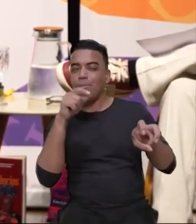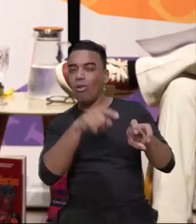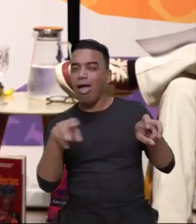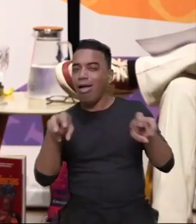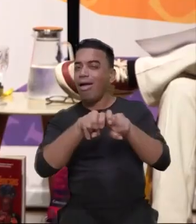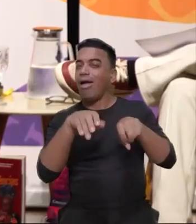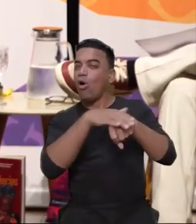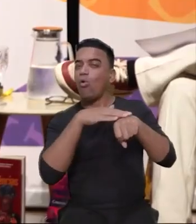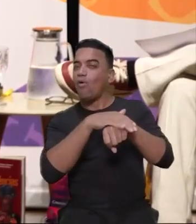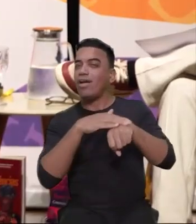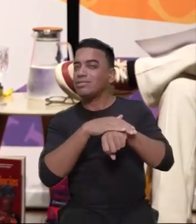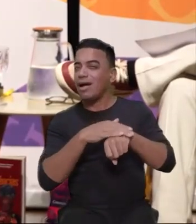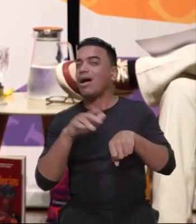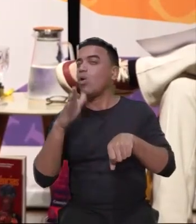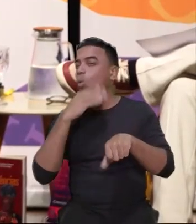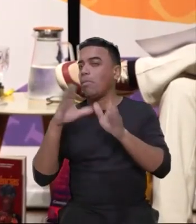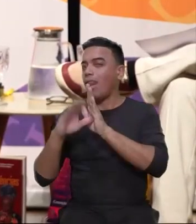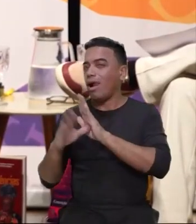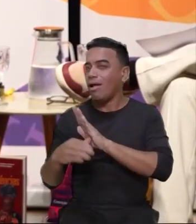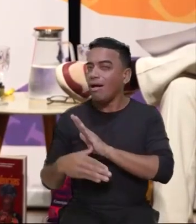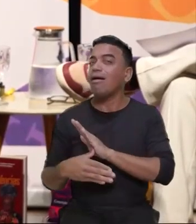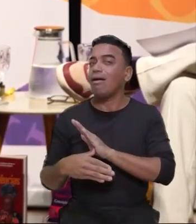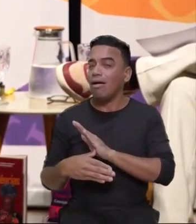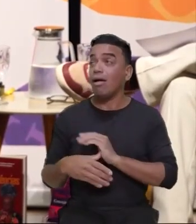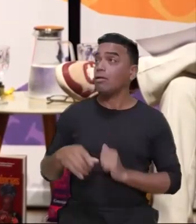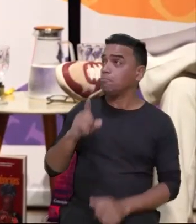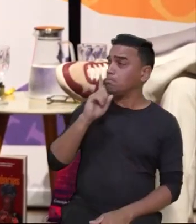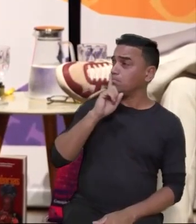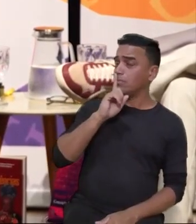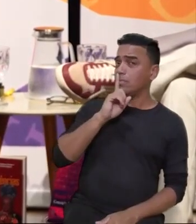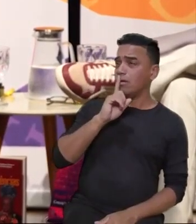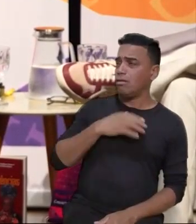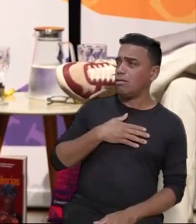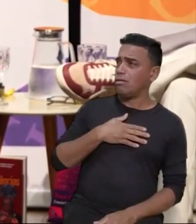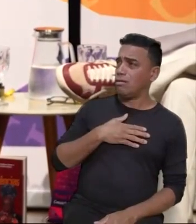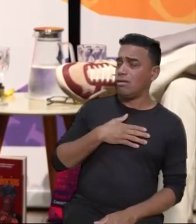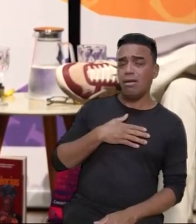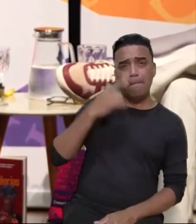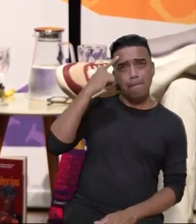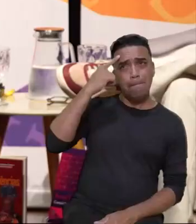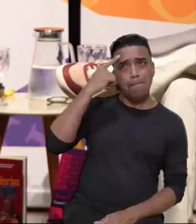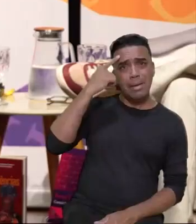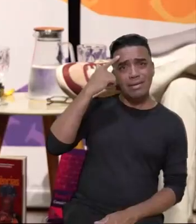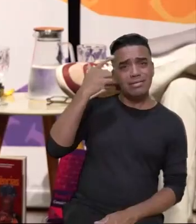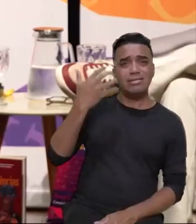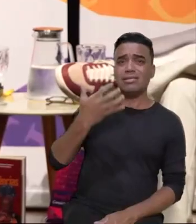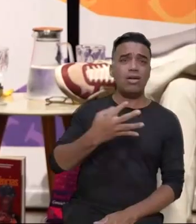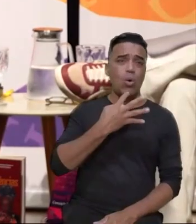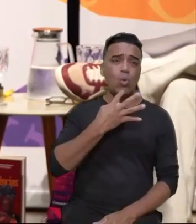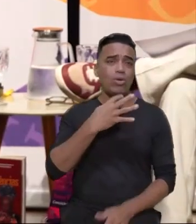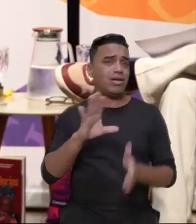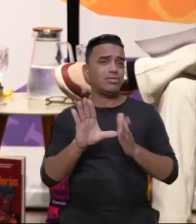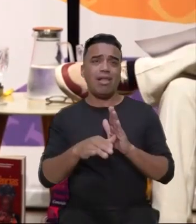ela estava conversando com o assaltante. Ela, silenciosa, diz, ou pensa: eu não conheço